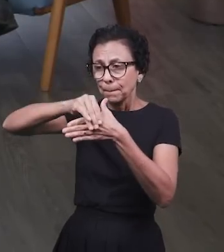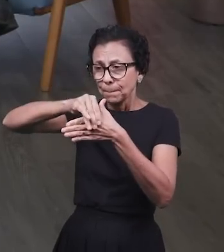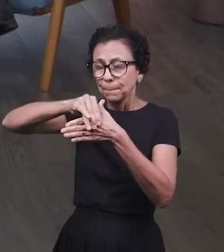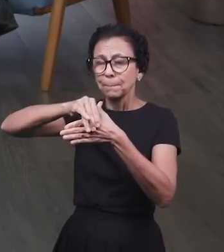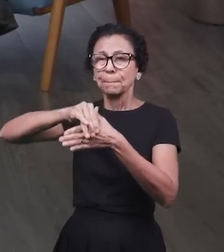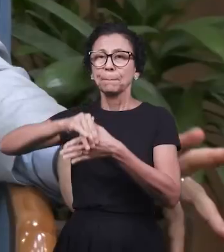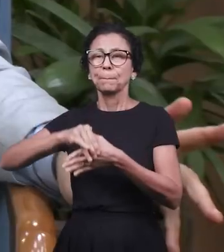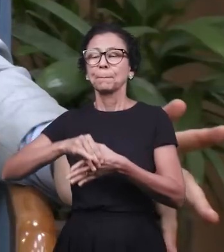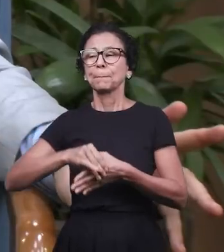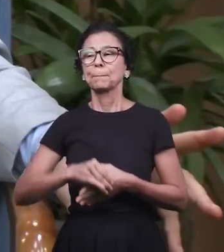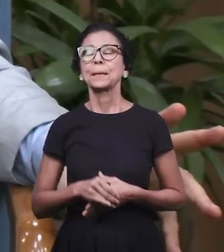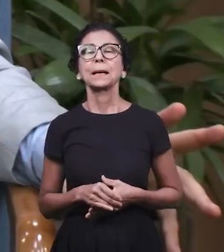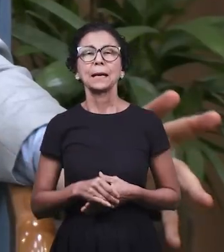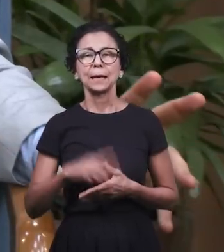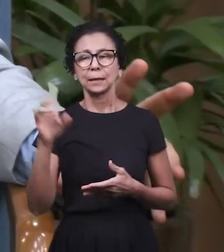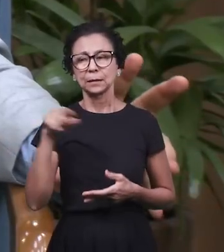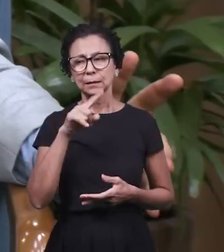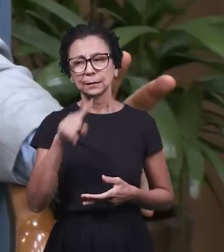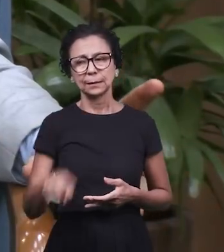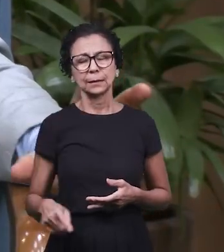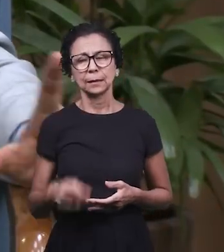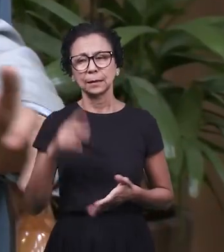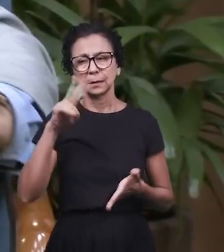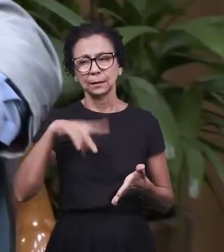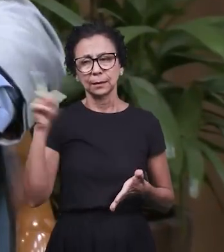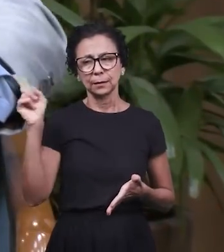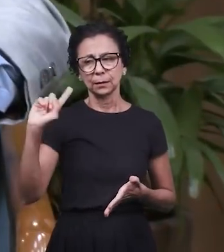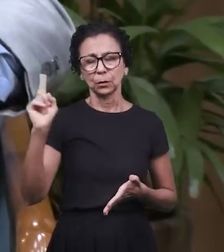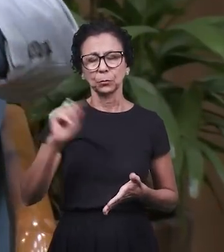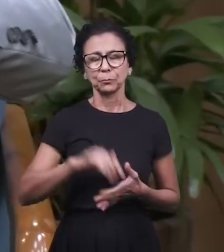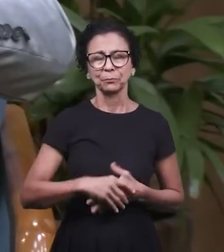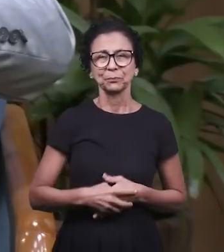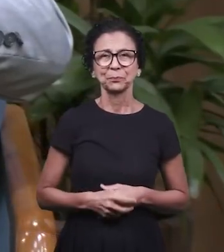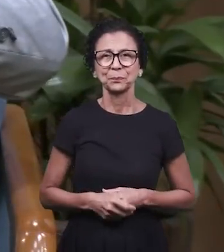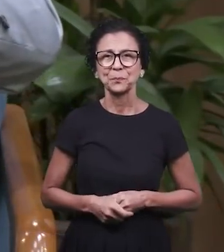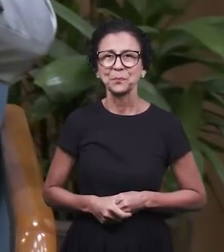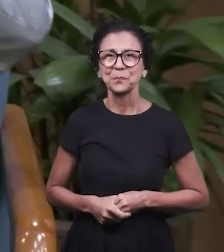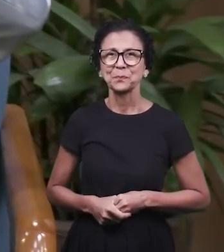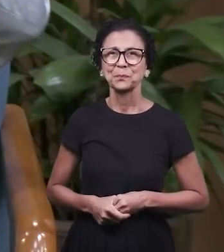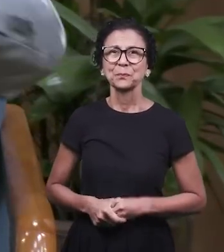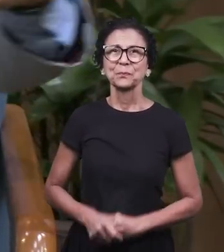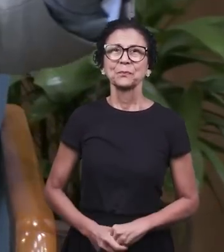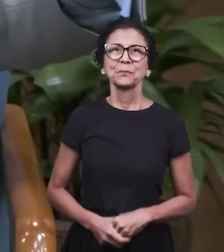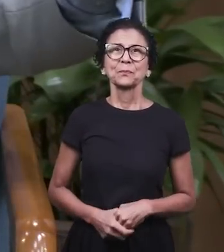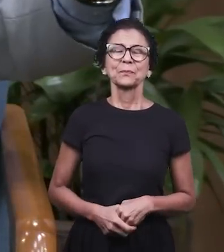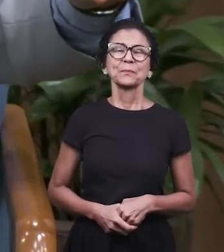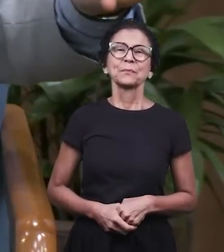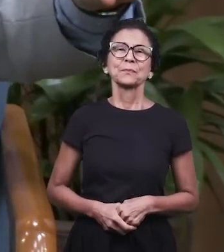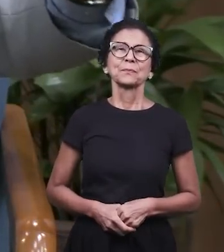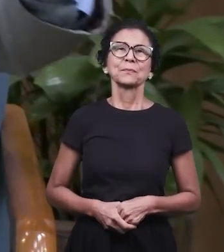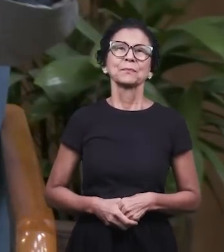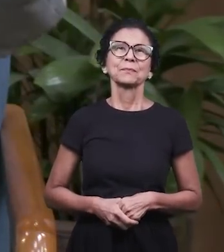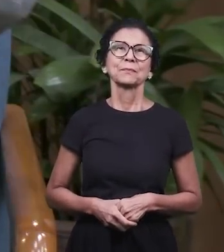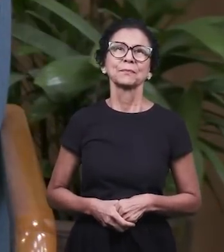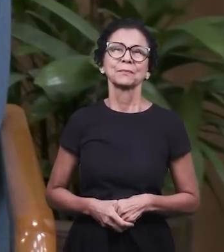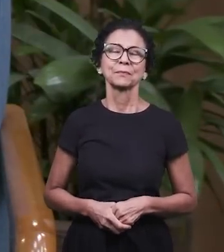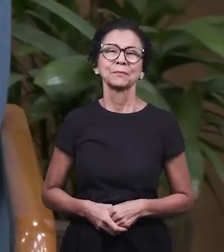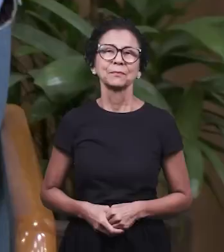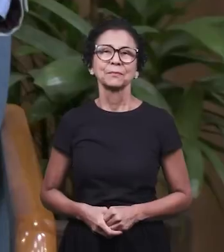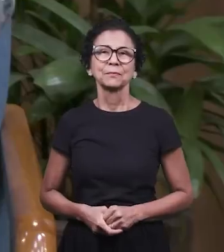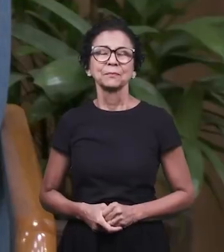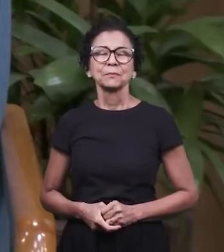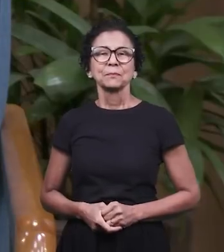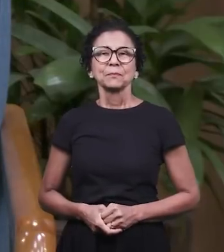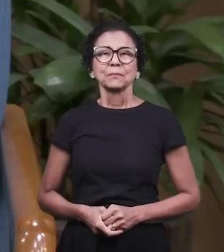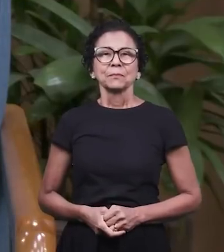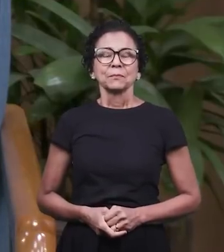o valor e que nos aparta, nos divorcia totalmente da carne e da razão